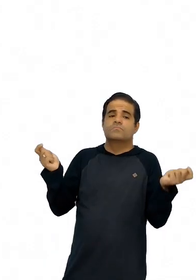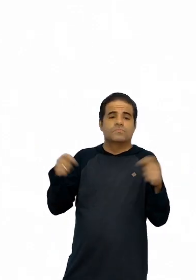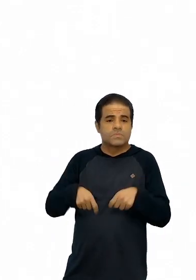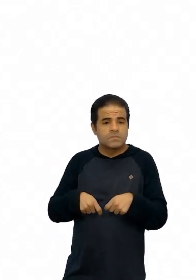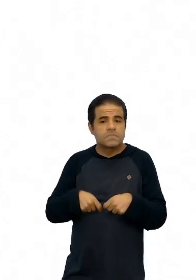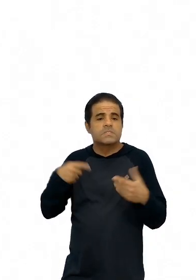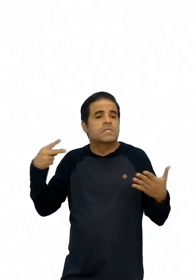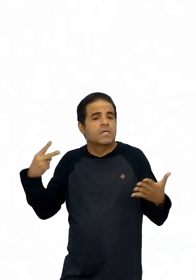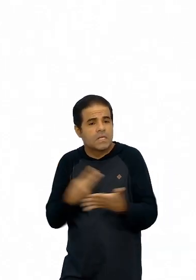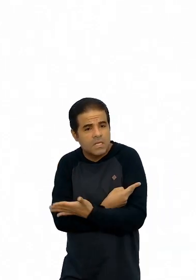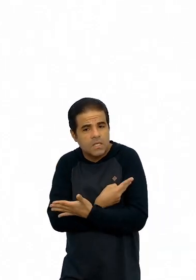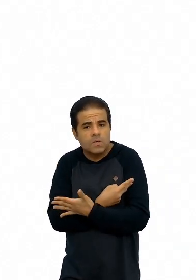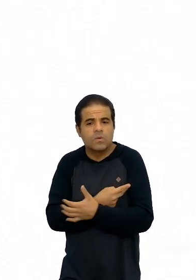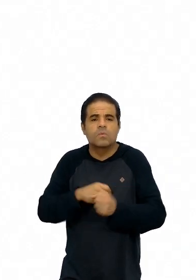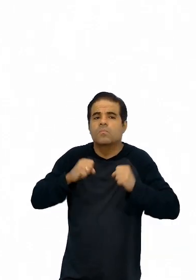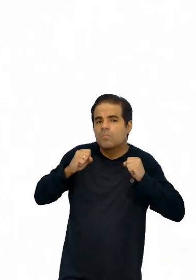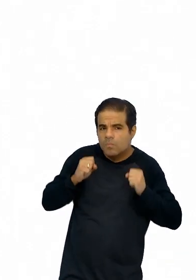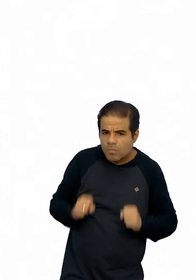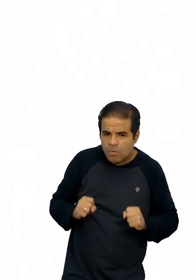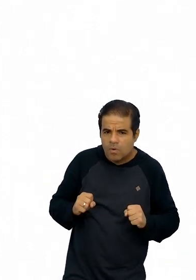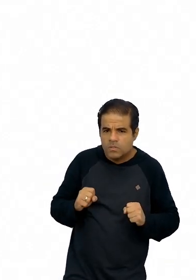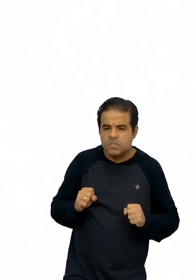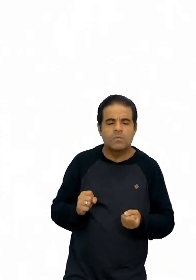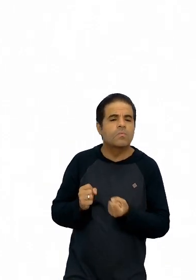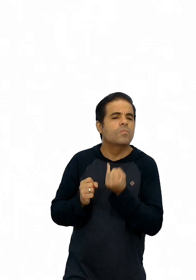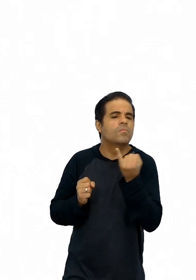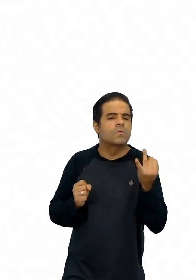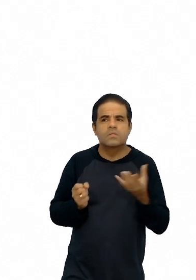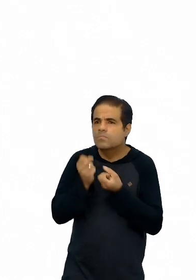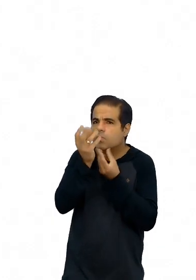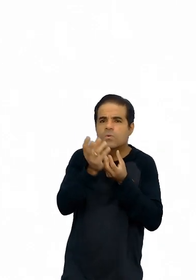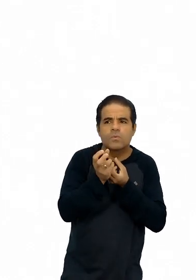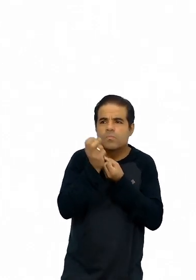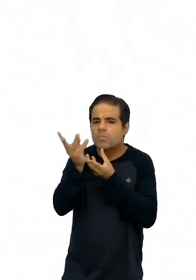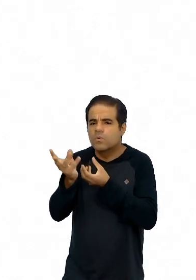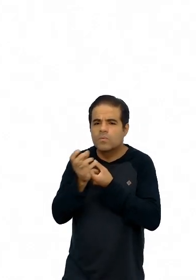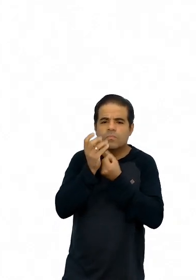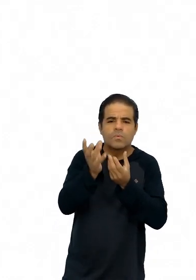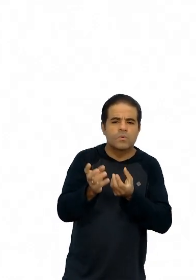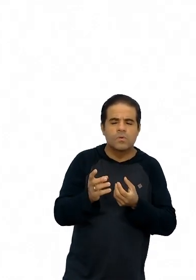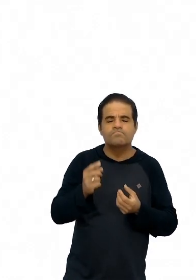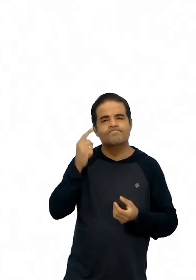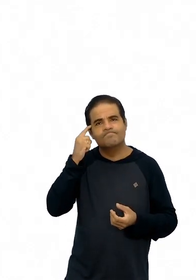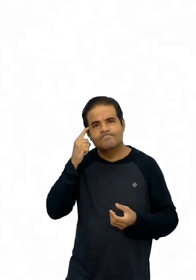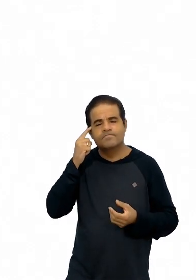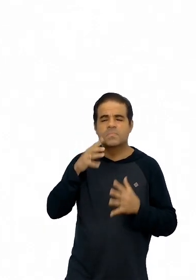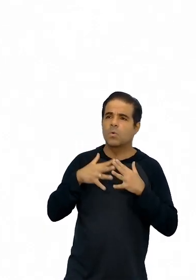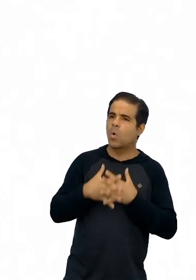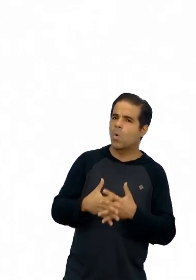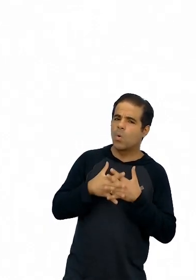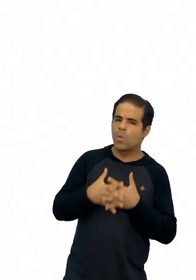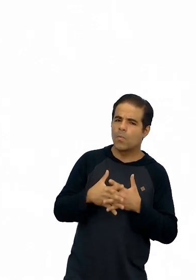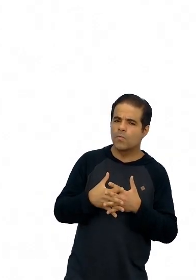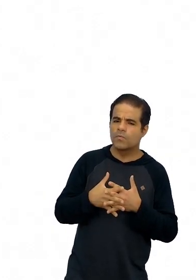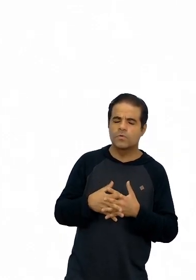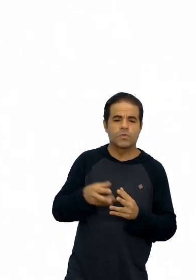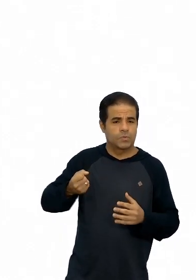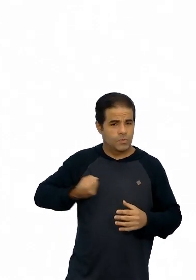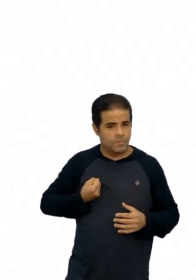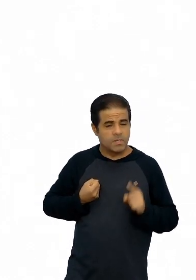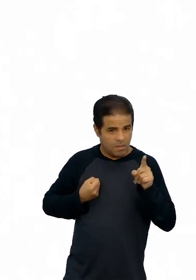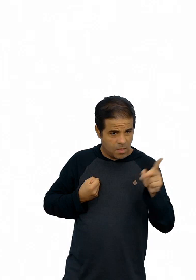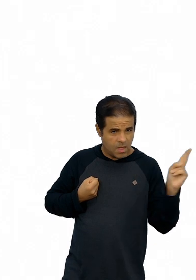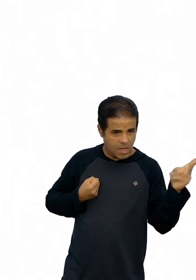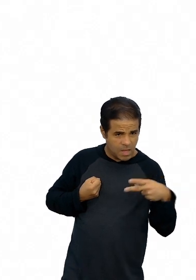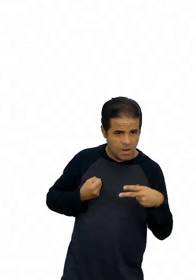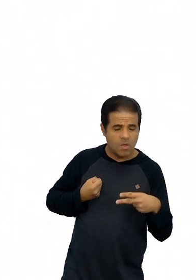erros que podem acontecer, né? Quantas informações que a gente tem ali, que às vezes o estudante confunde a numeração do